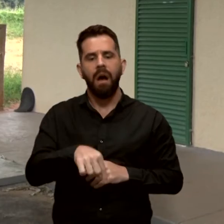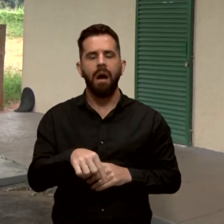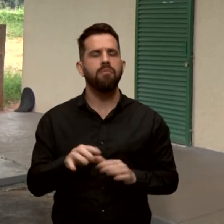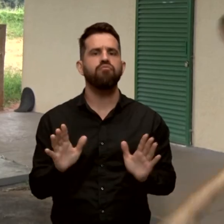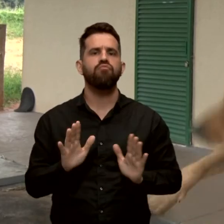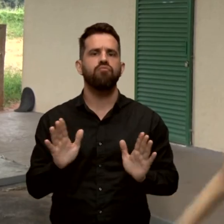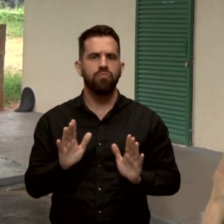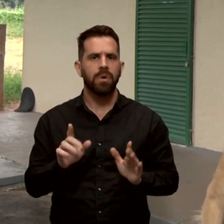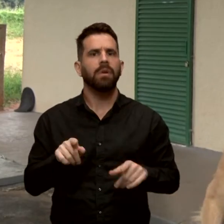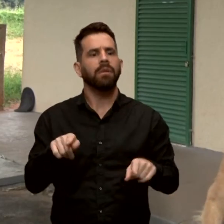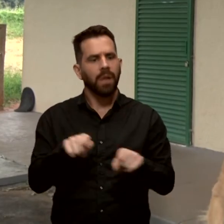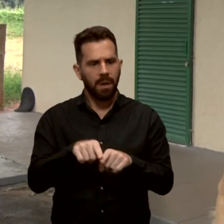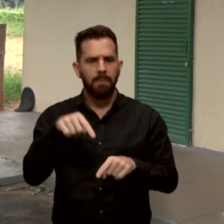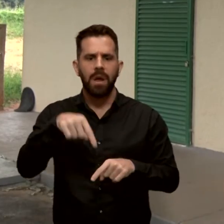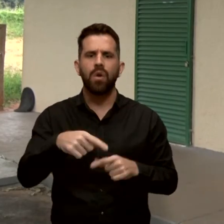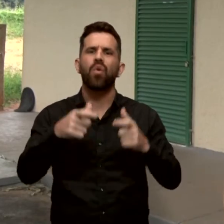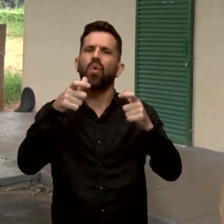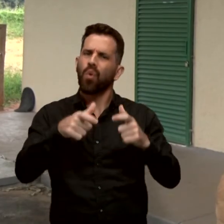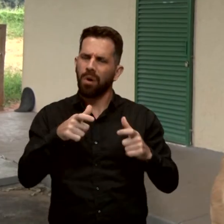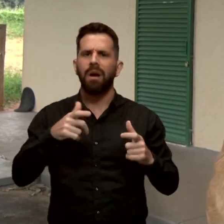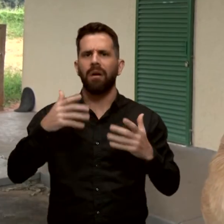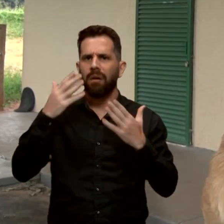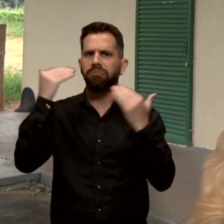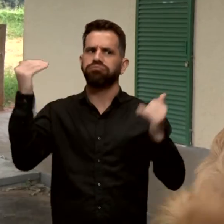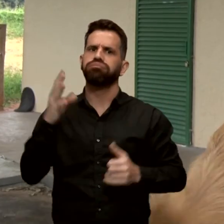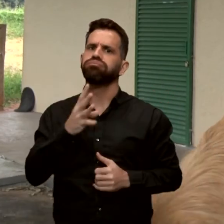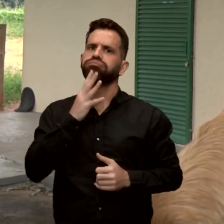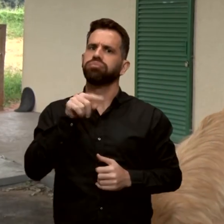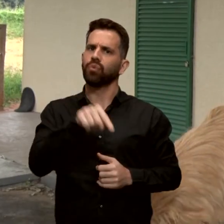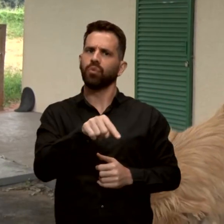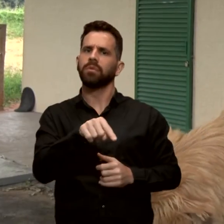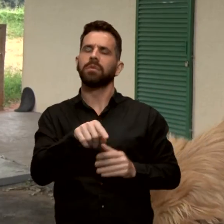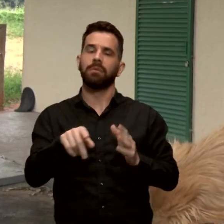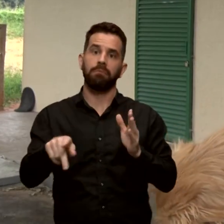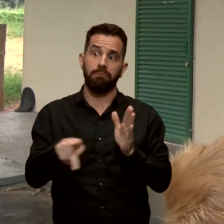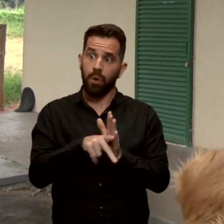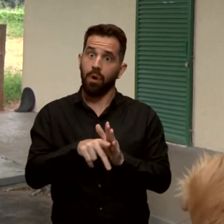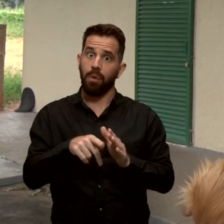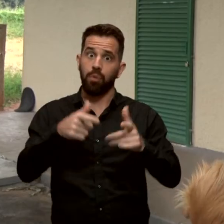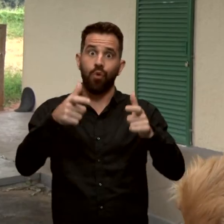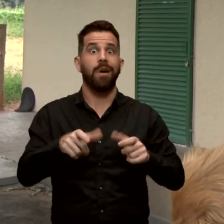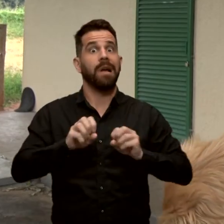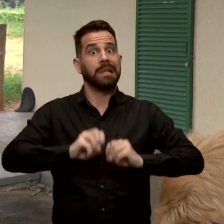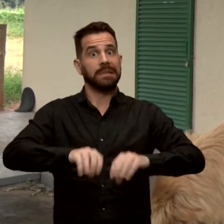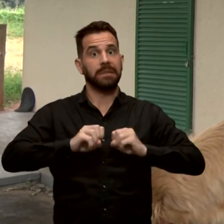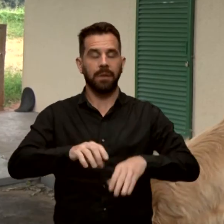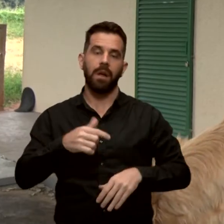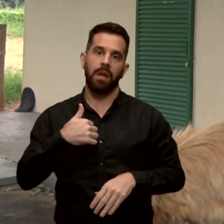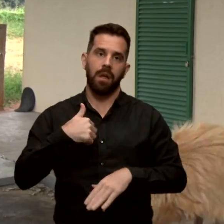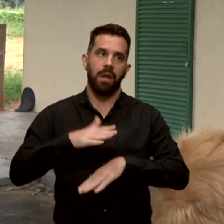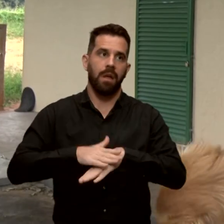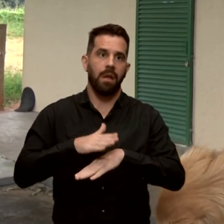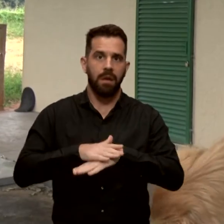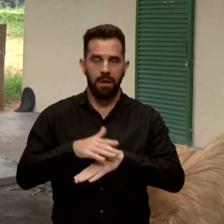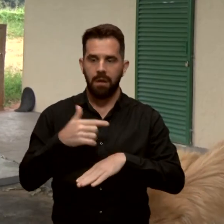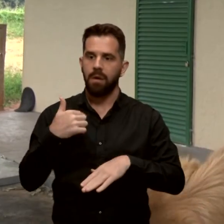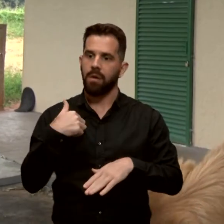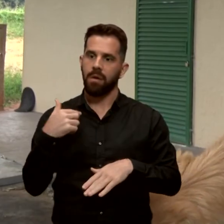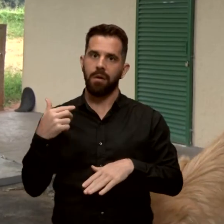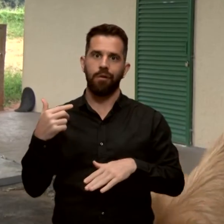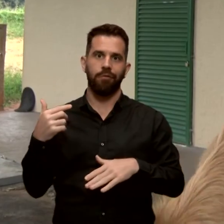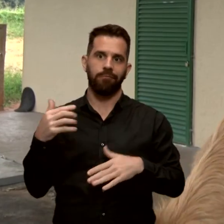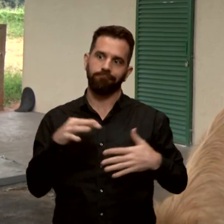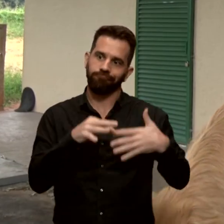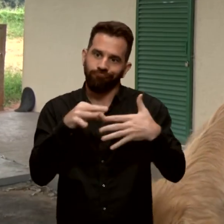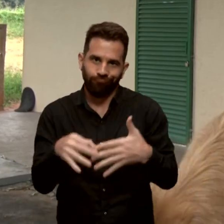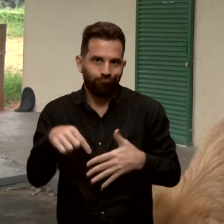é muito conhecido por ser um bom lugar de ensino, né? Então, quando eu trago aqui o